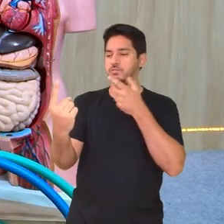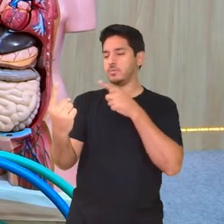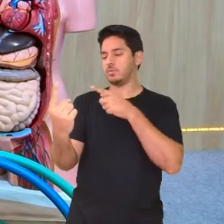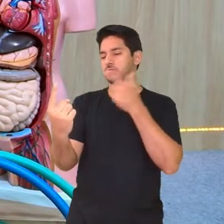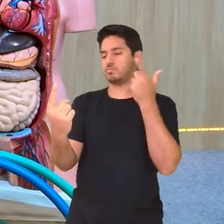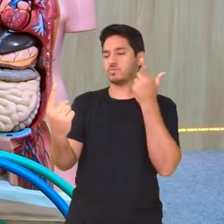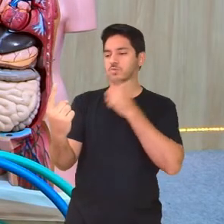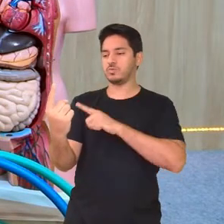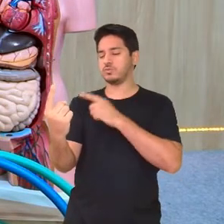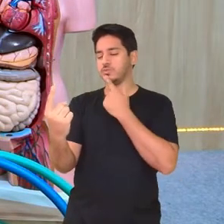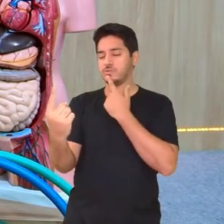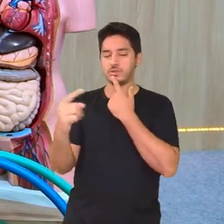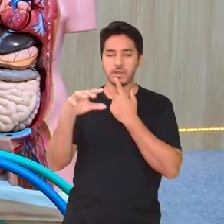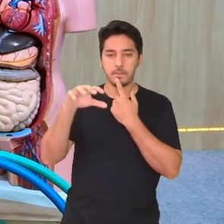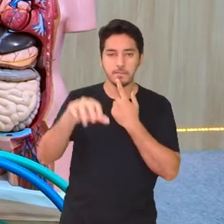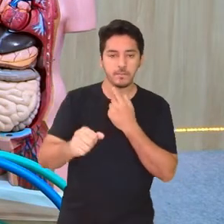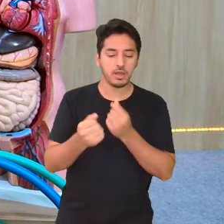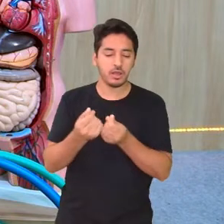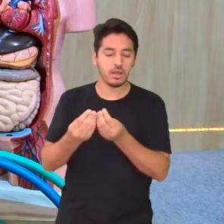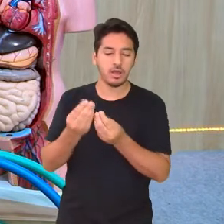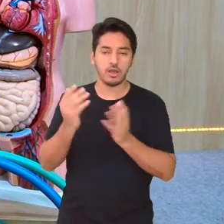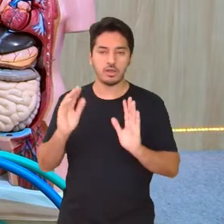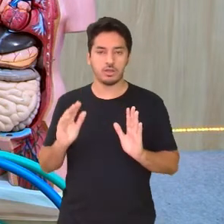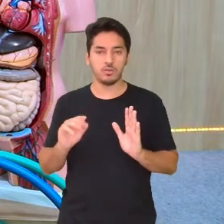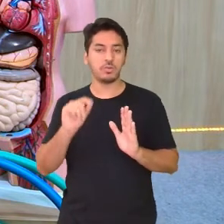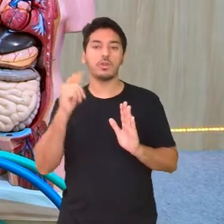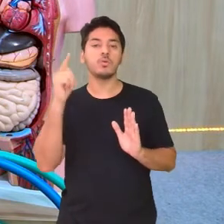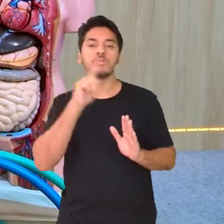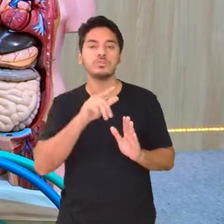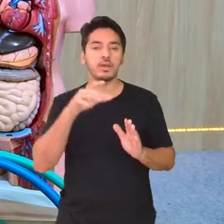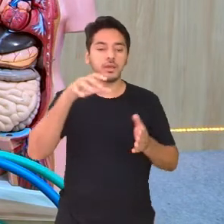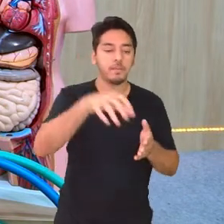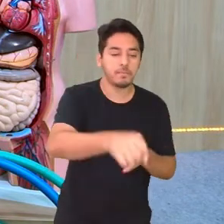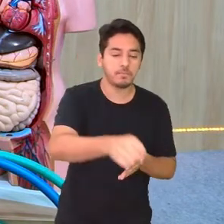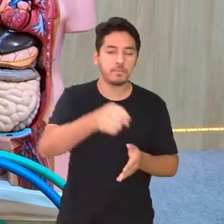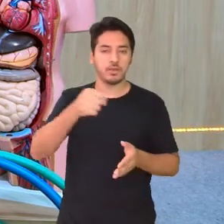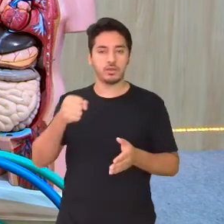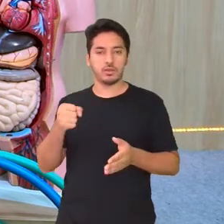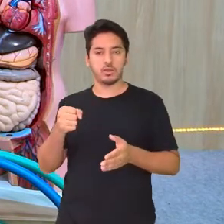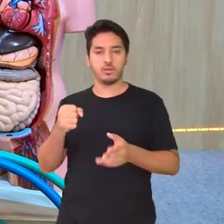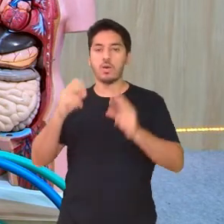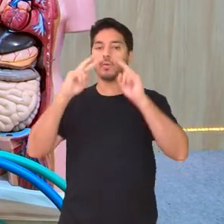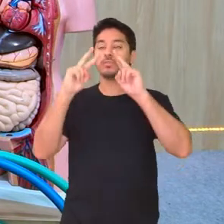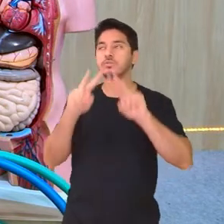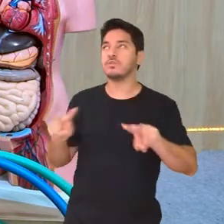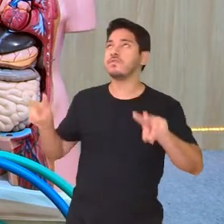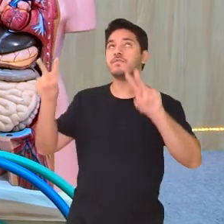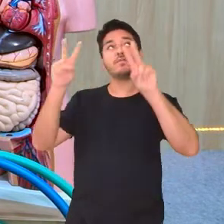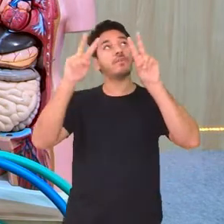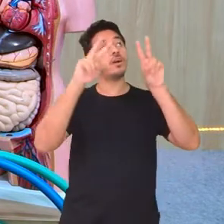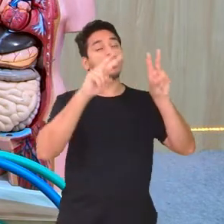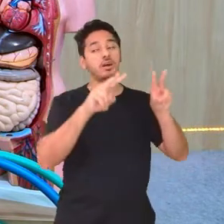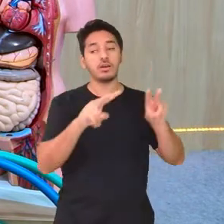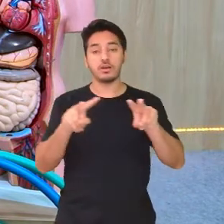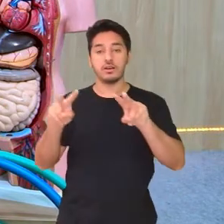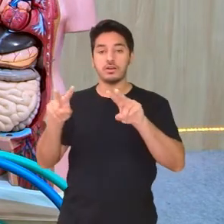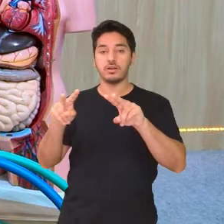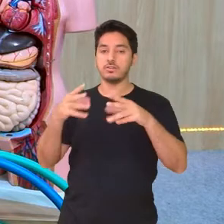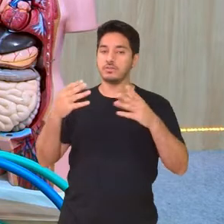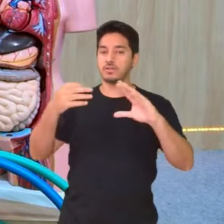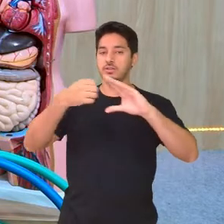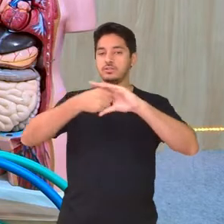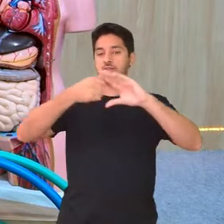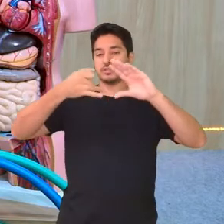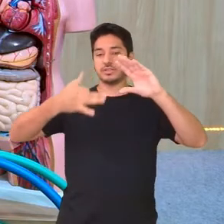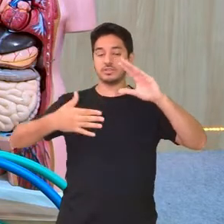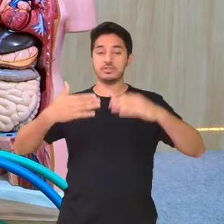consegue manejar, o que é que ele consegue pegar, o que é que ele consegue observar. Então, essa característica